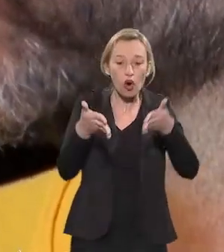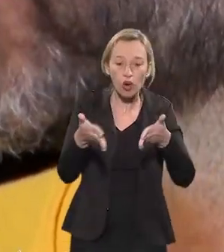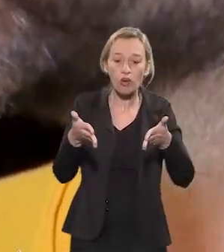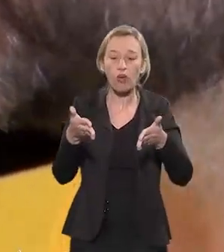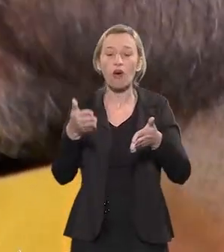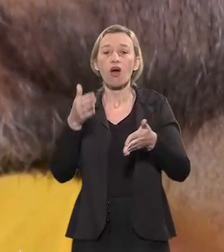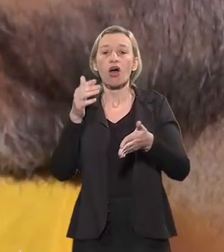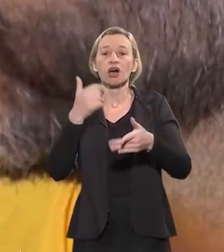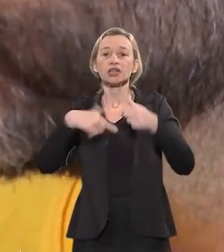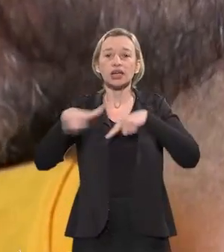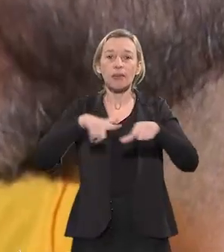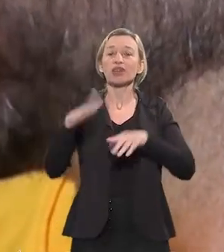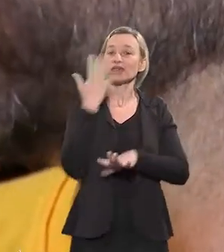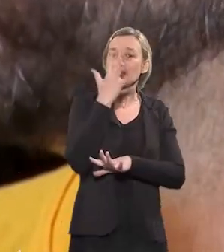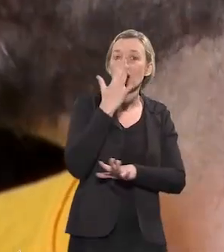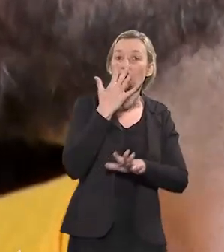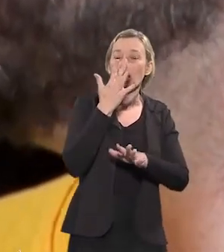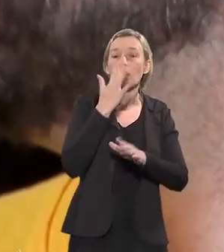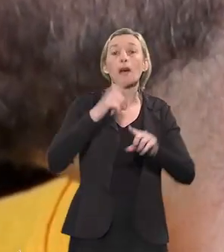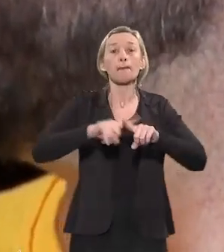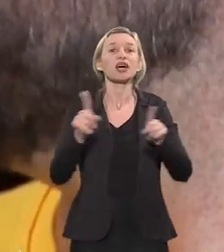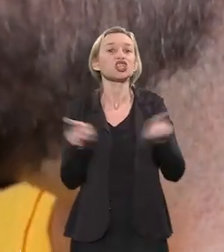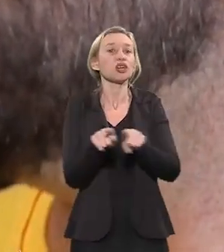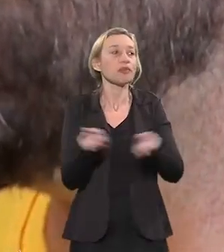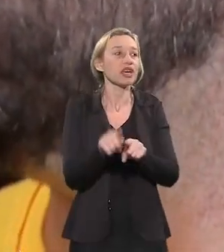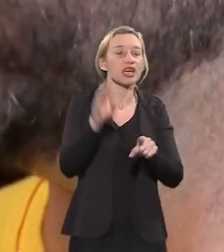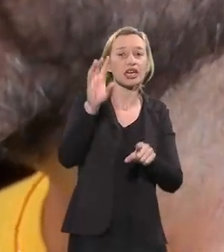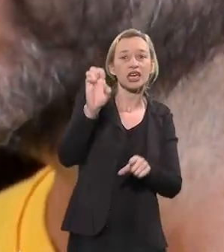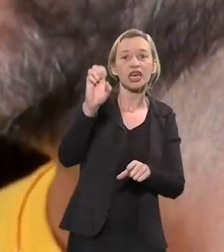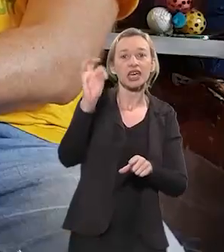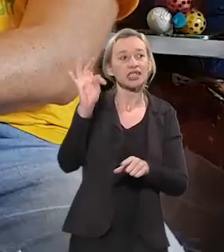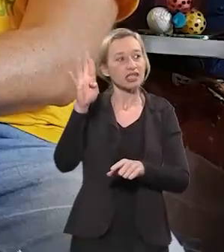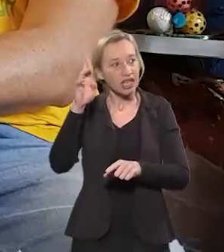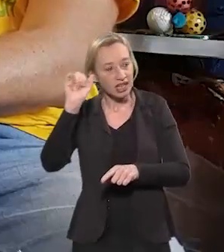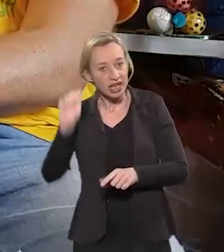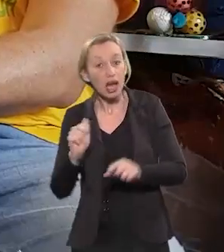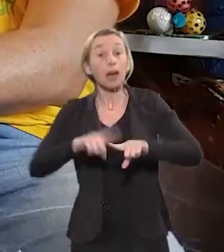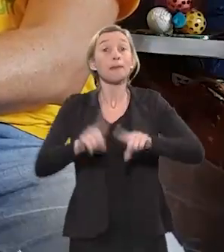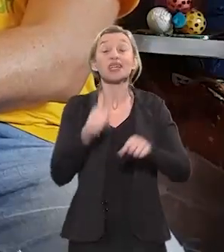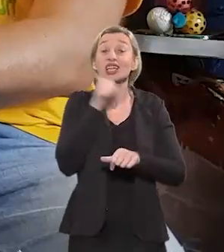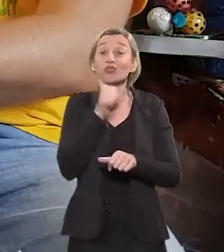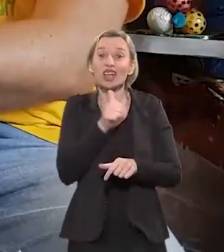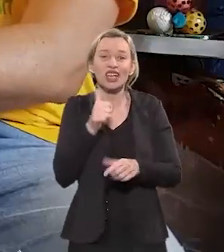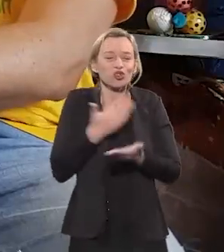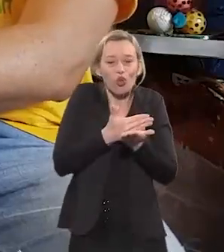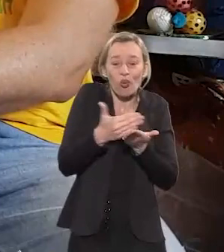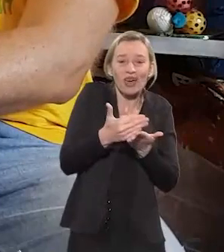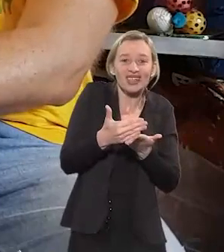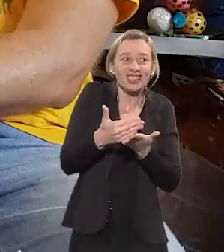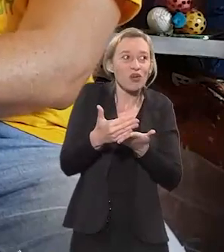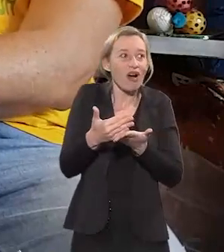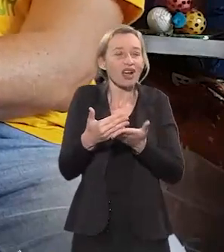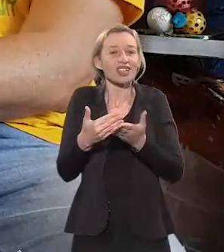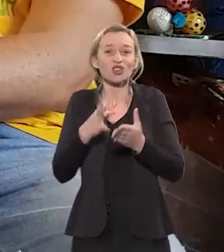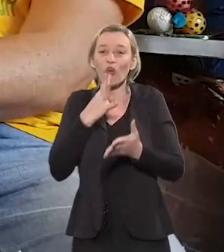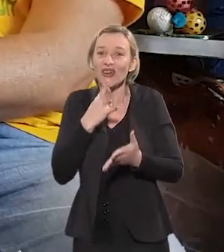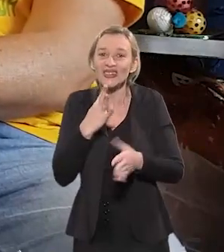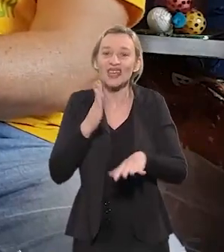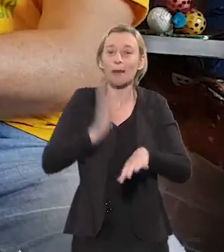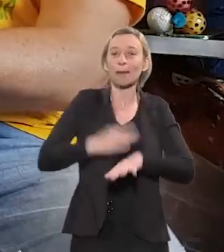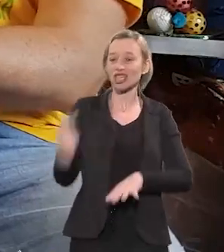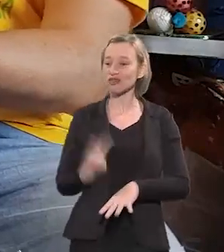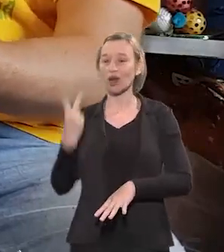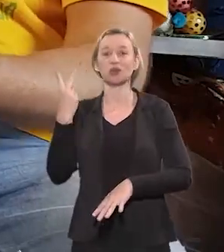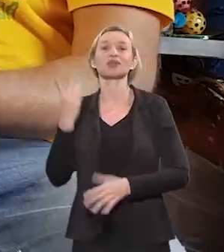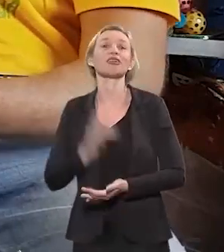dos focos, né, a gente trabalha com carnaval, mas trabalha também com estética. E as mulheres, elas começam a se descobrir, elas